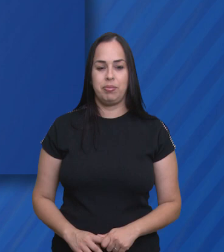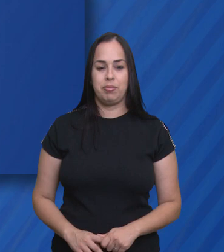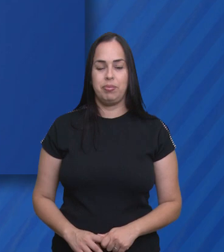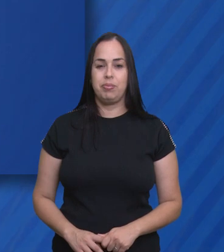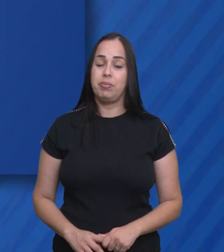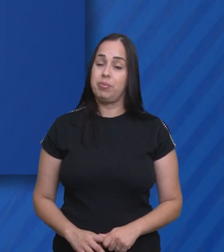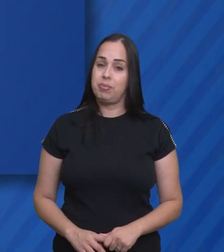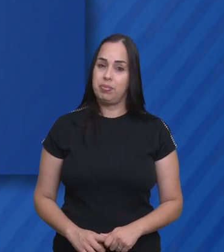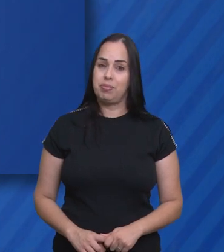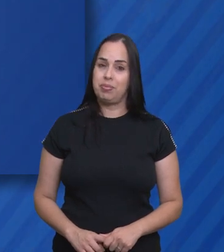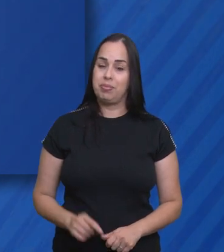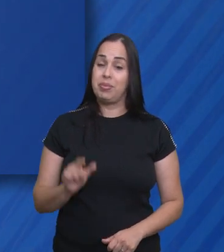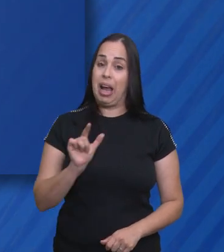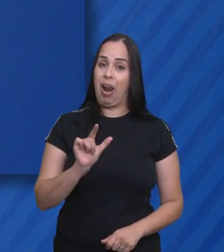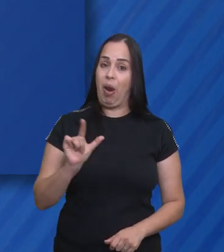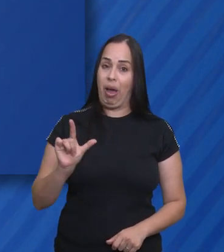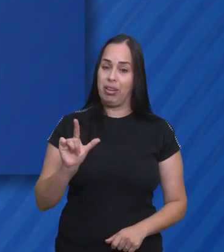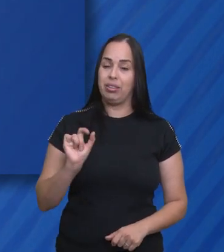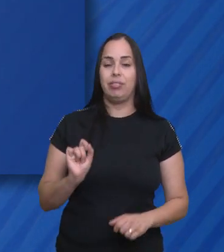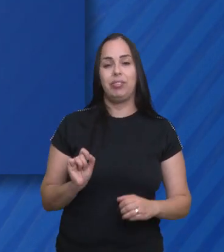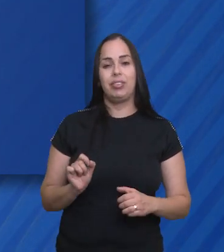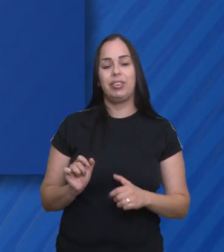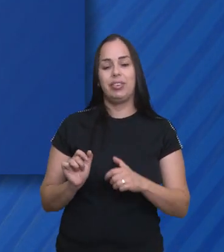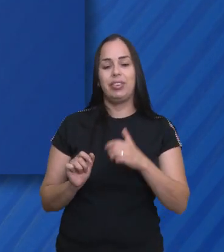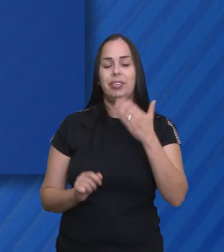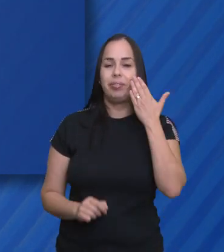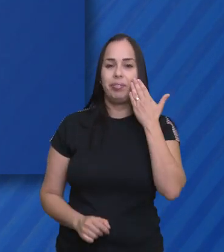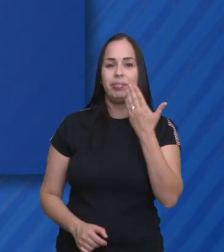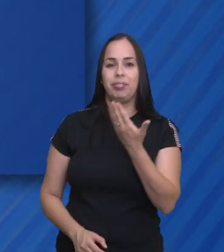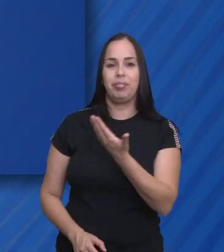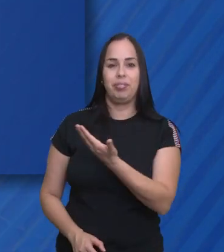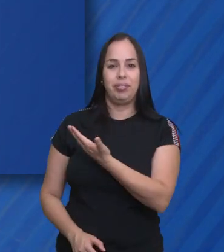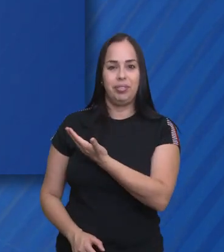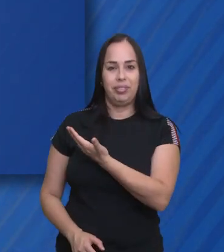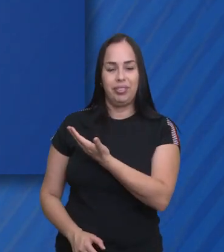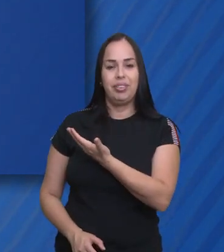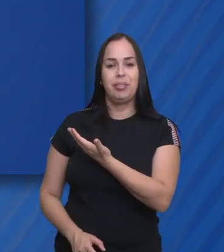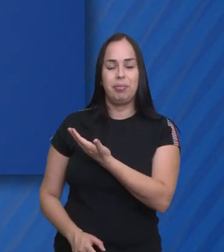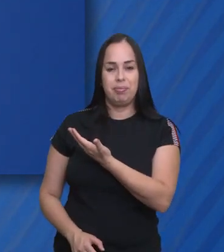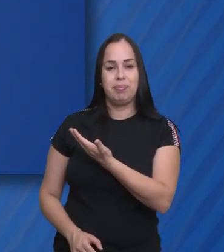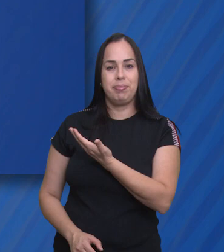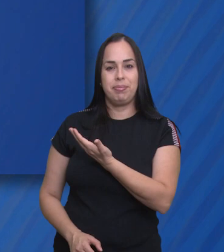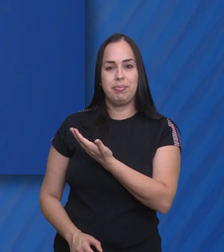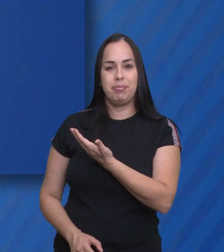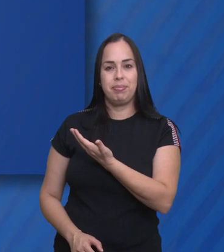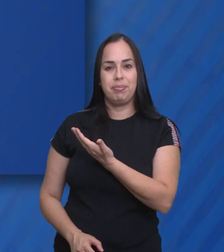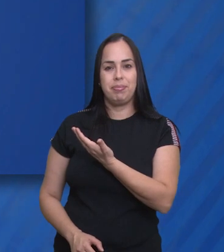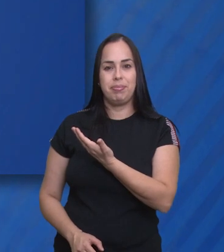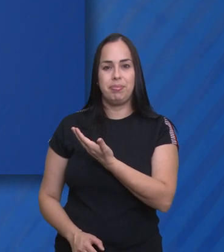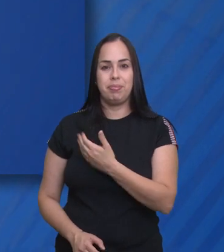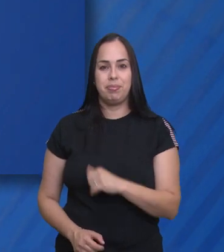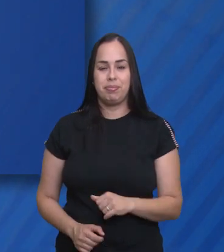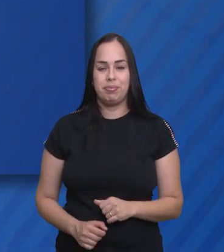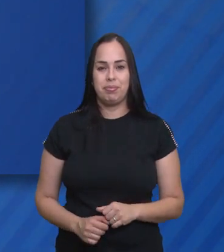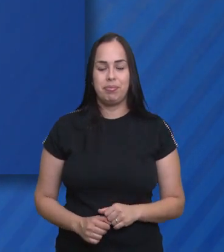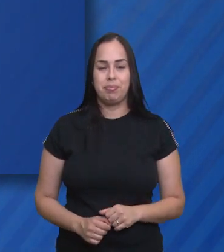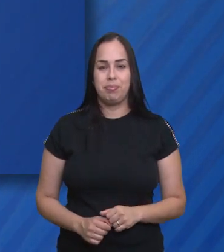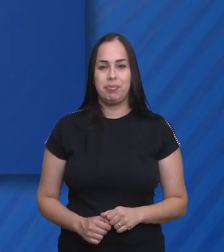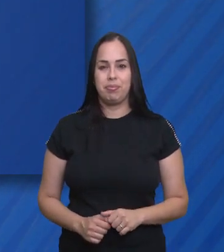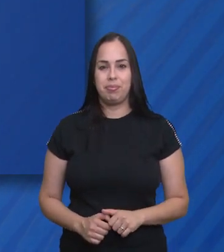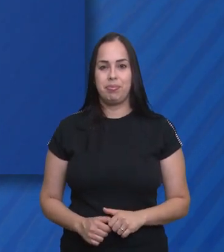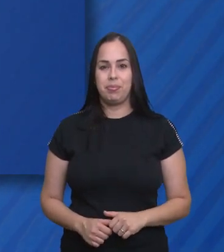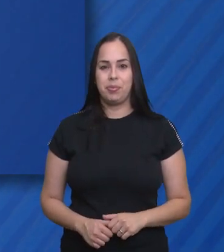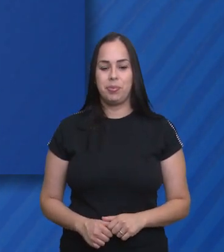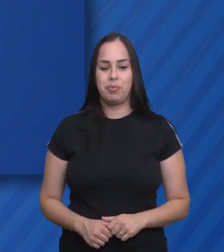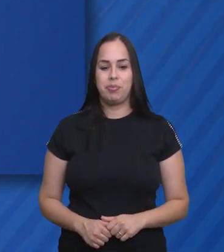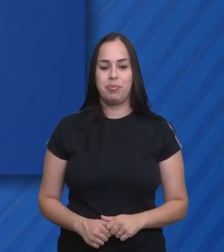3921-8705. Já o Conselho Tutelar Leste está na Rua dos Trevos, número 56, bairro Jardim Motorama. O telefone